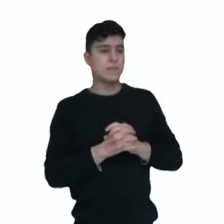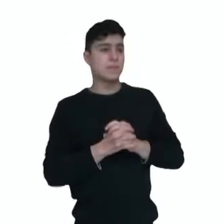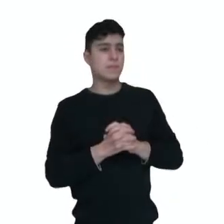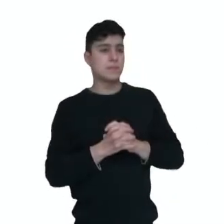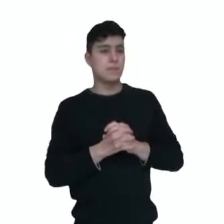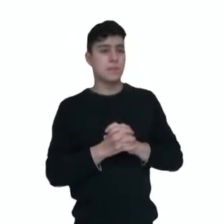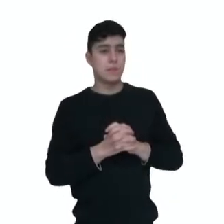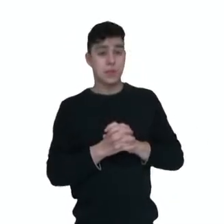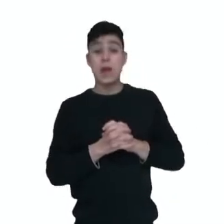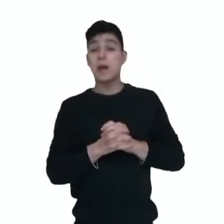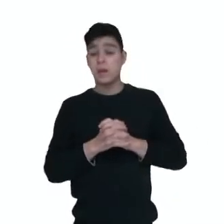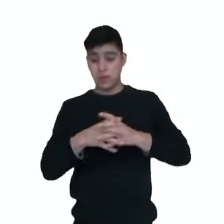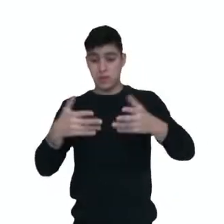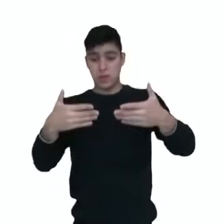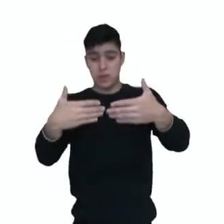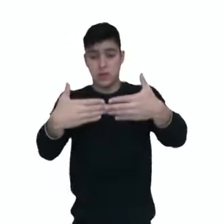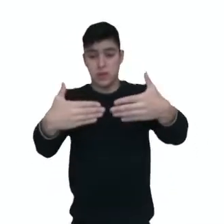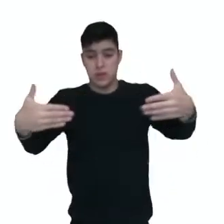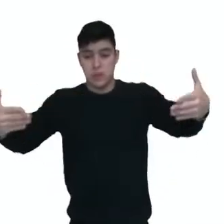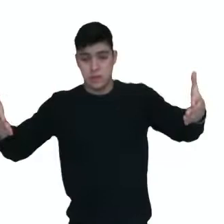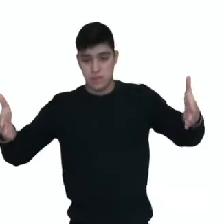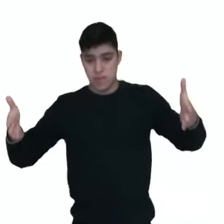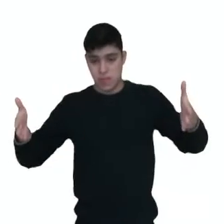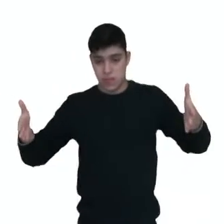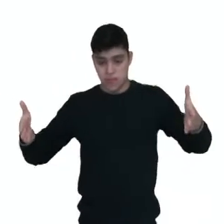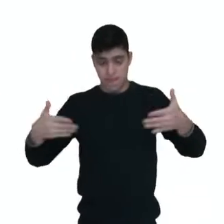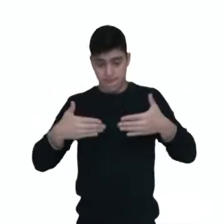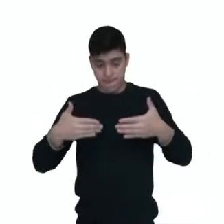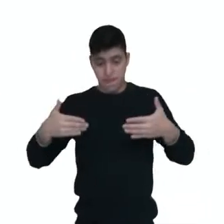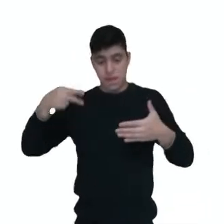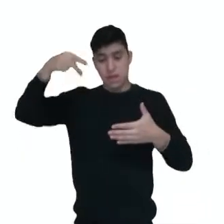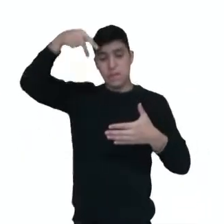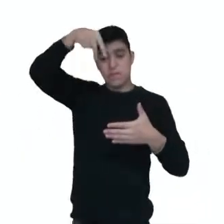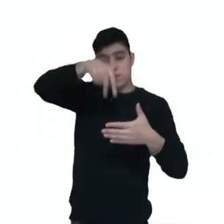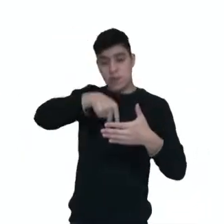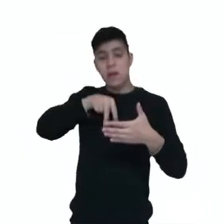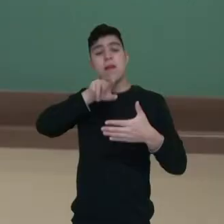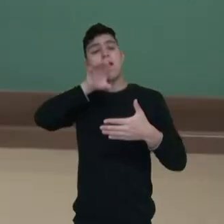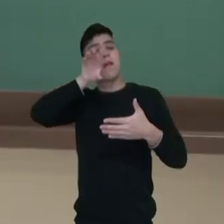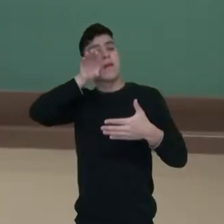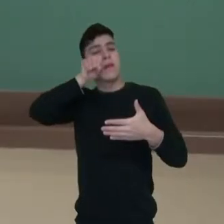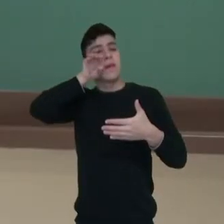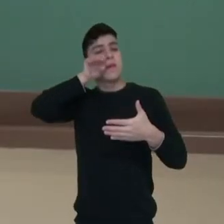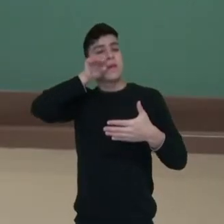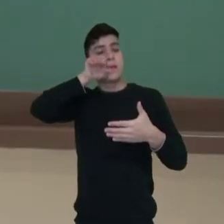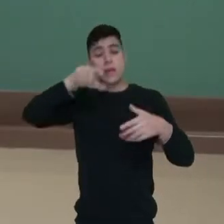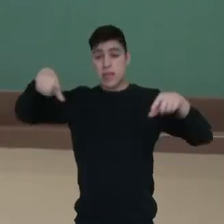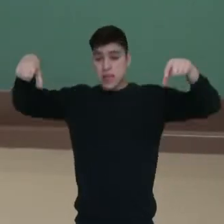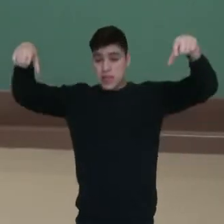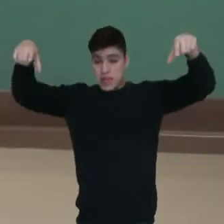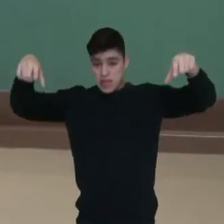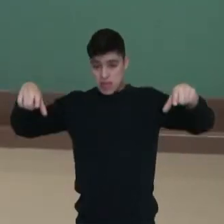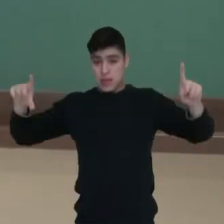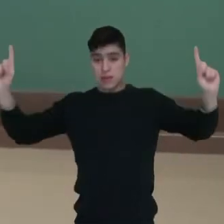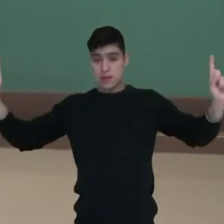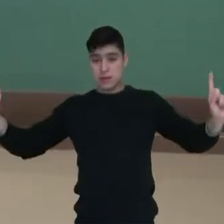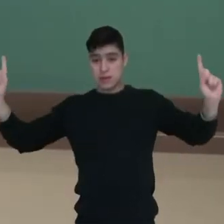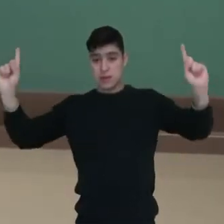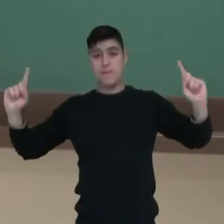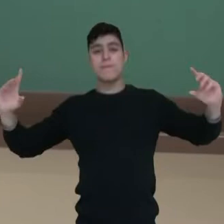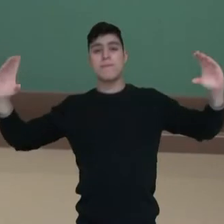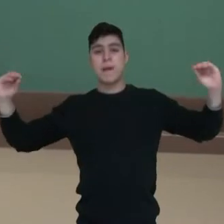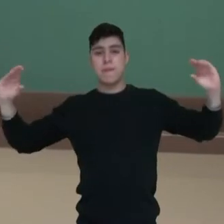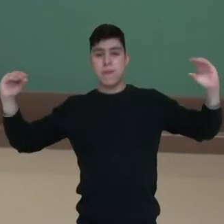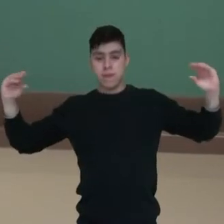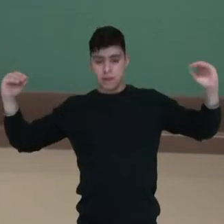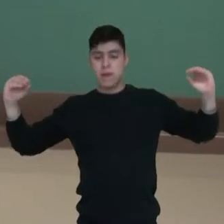nós temos os técnicos, os orientadores. E atrás aqui do goleiro também temos outro